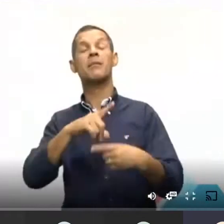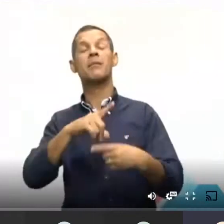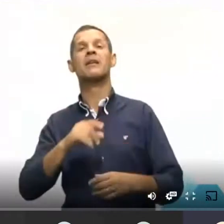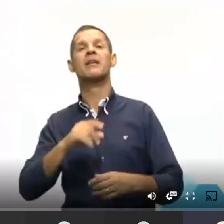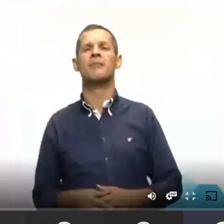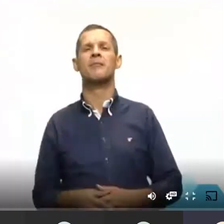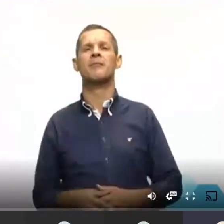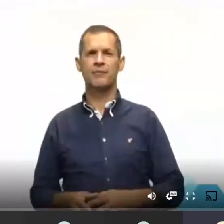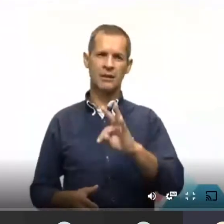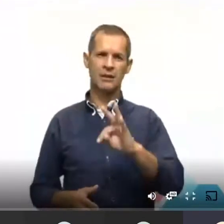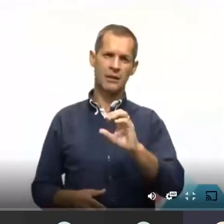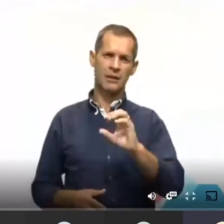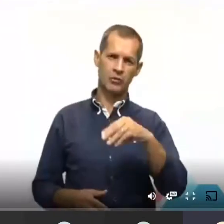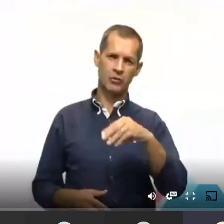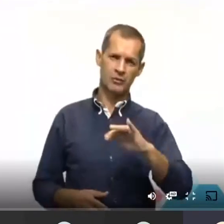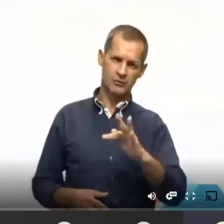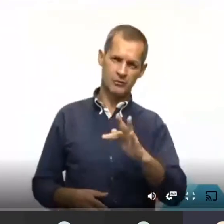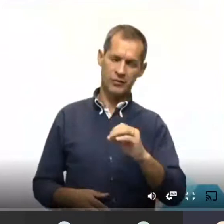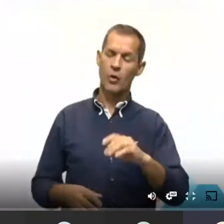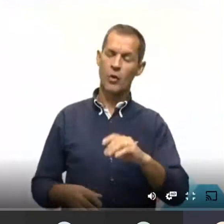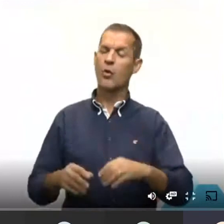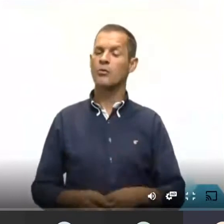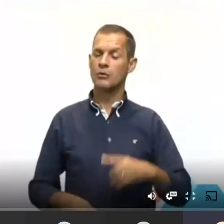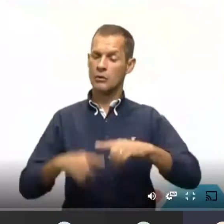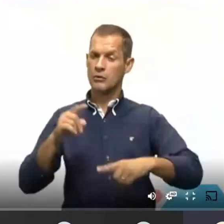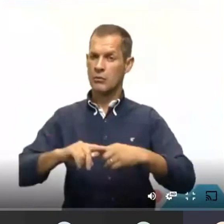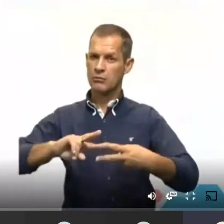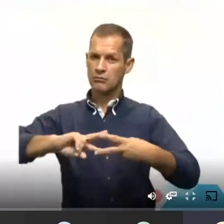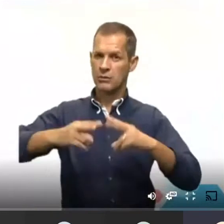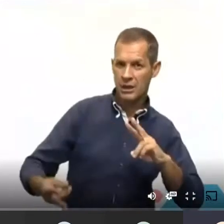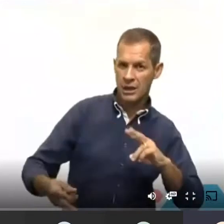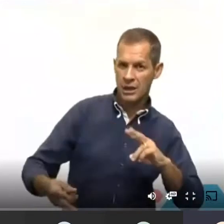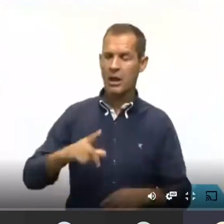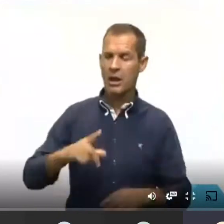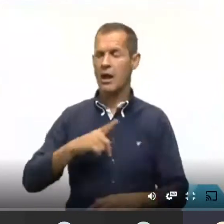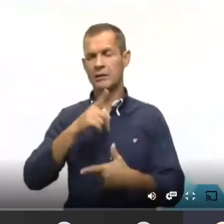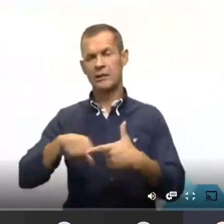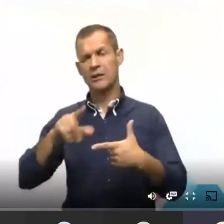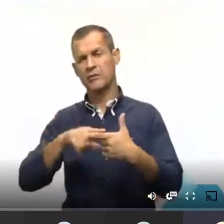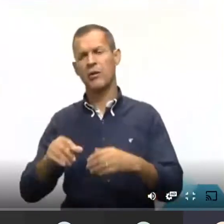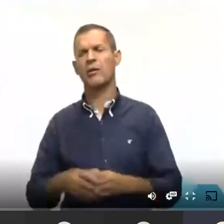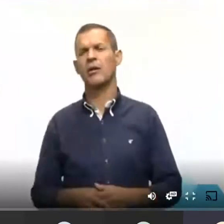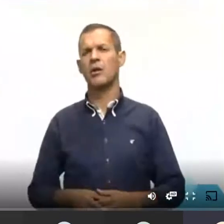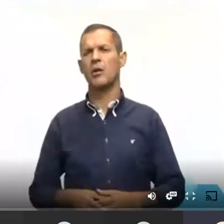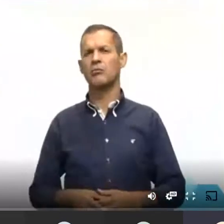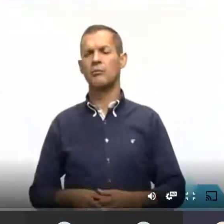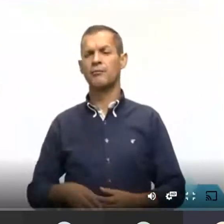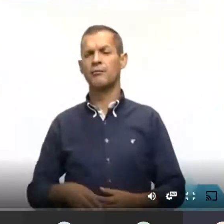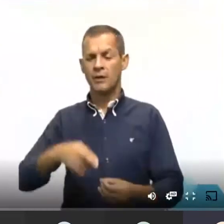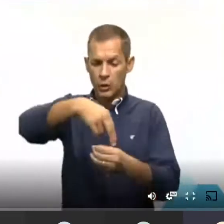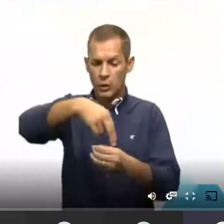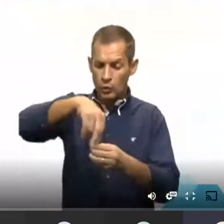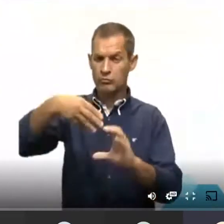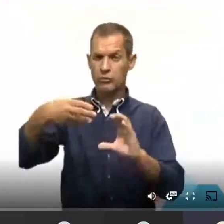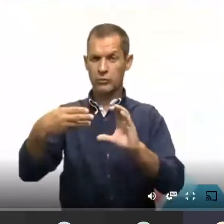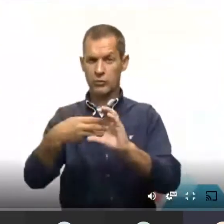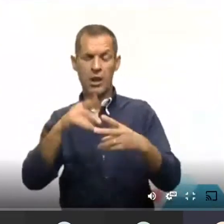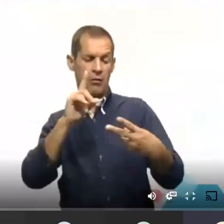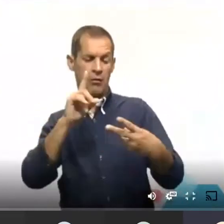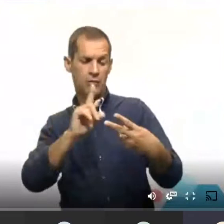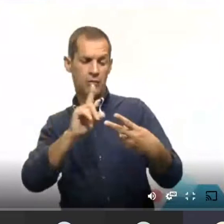primeiro deles é a tumefação do material genético, né? Ele começa a se contrair na parte do núcleo celular.